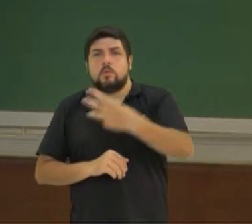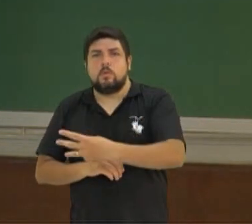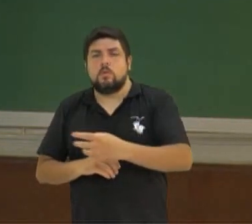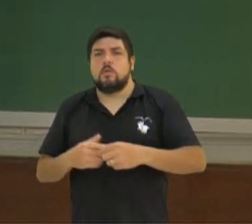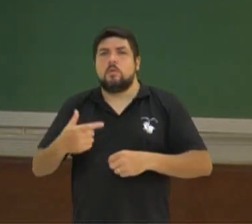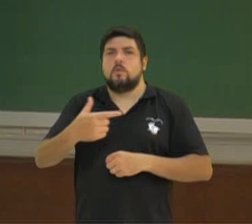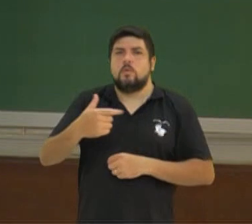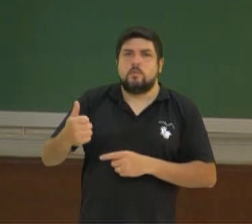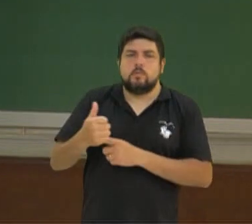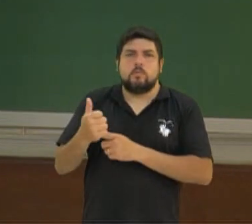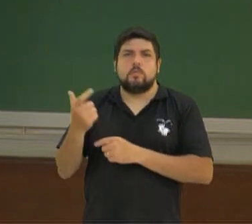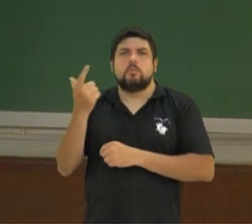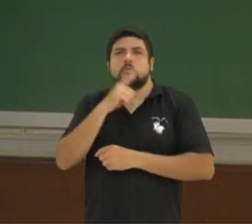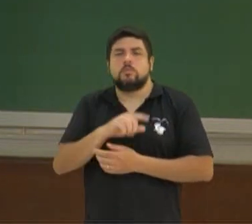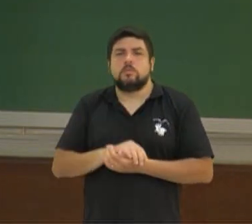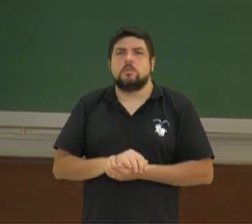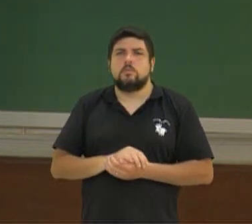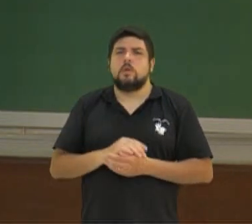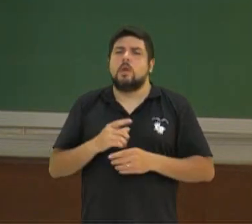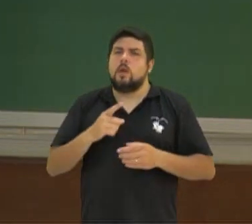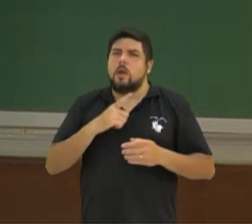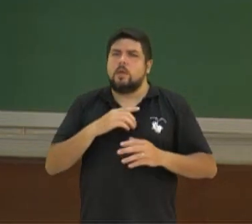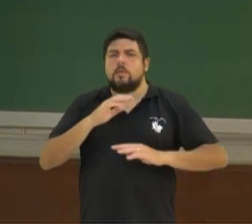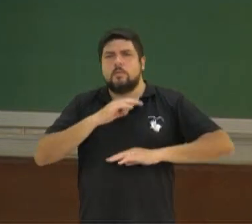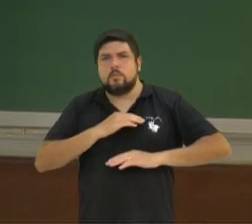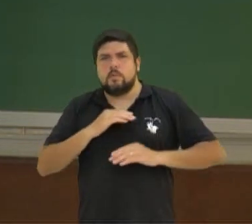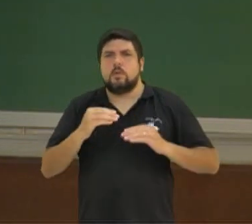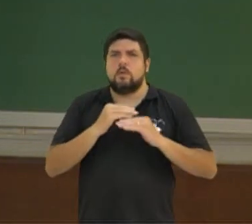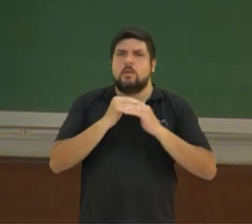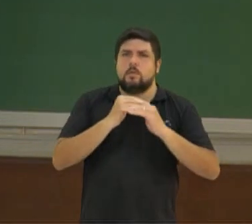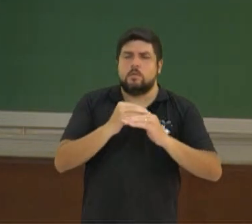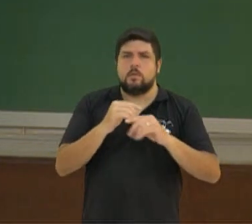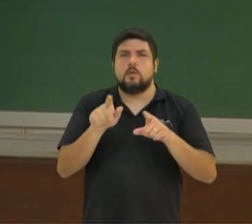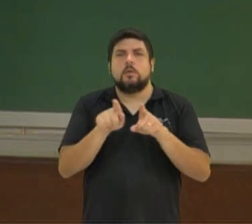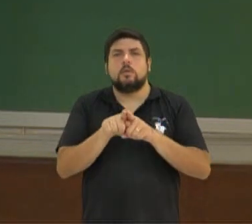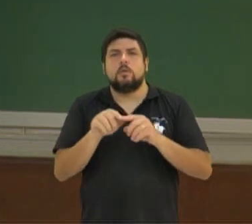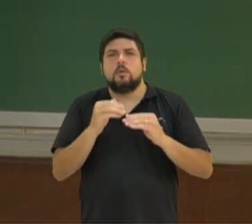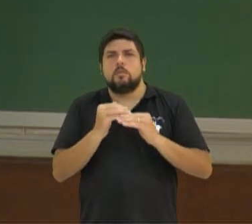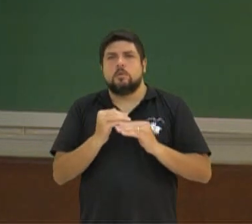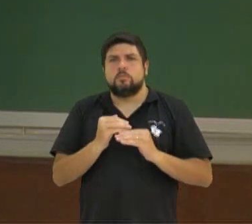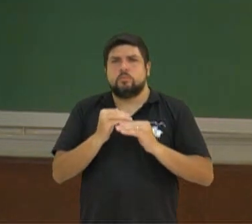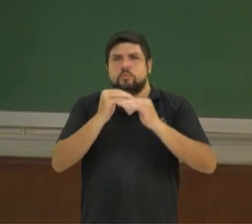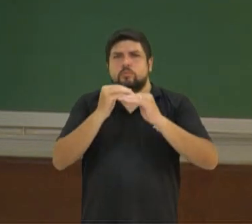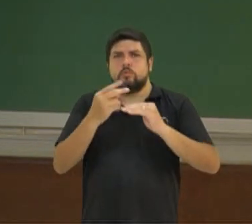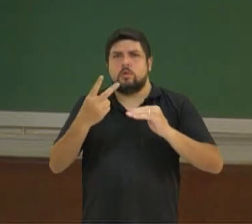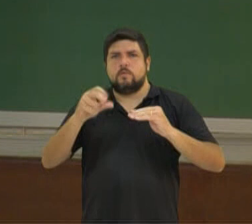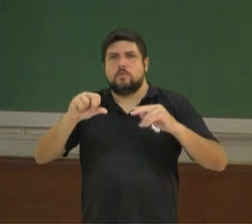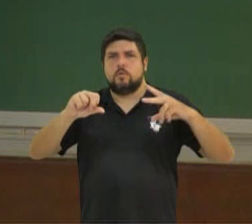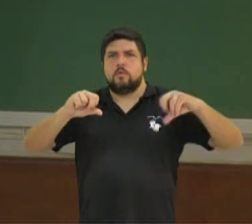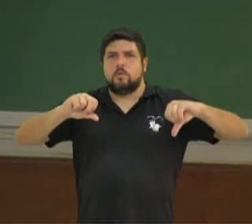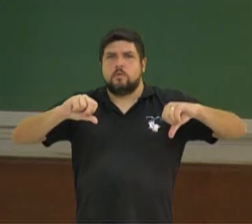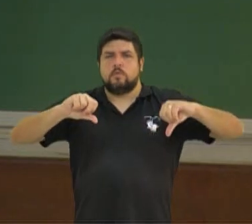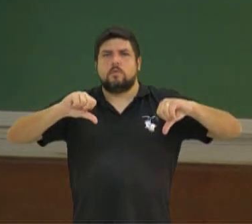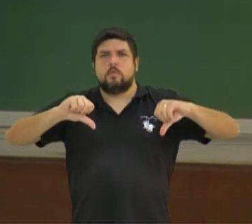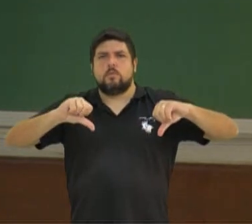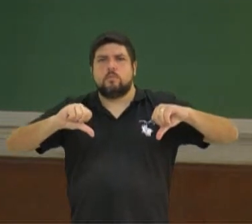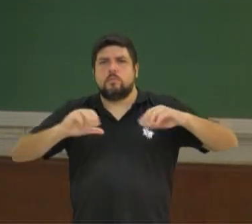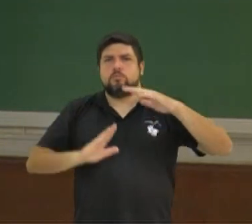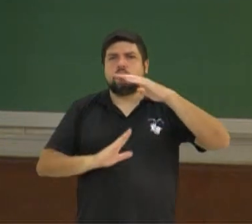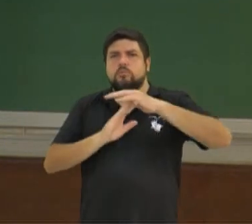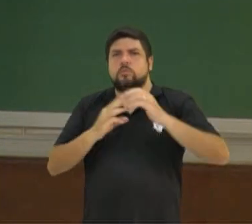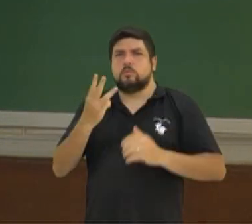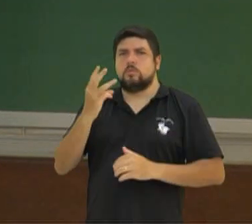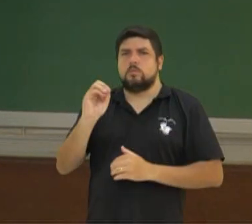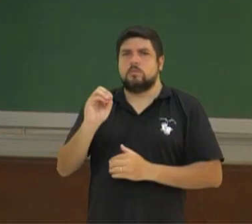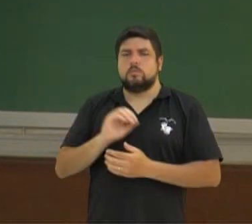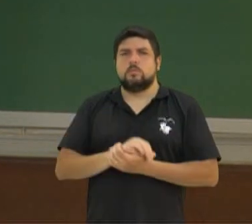fizer 21 primeiro, leva. Aí tem a situação de empate e também a situação de empate, né, em 29 a 29, que limita o jogo a 30